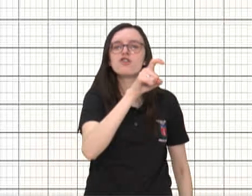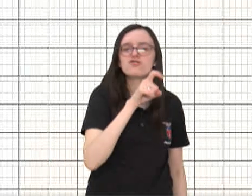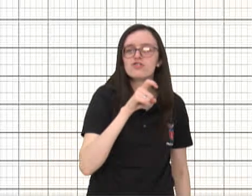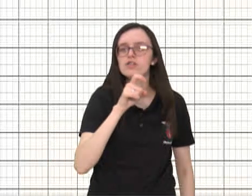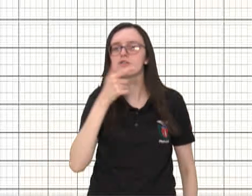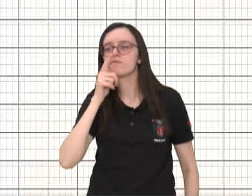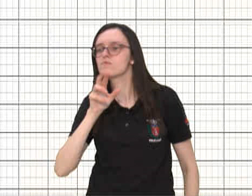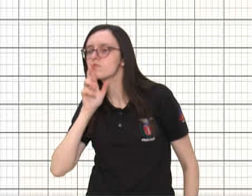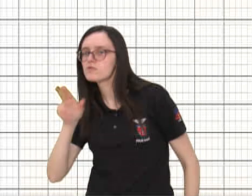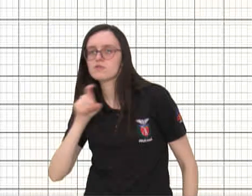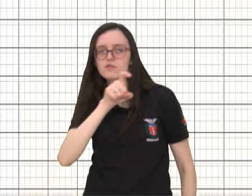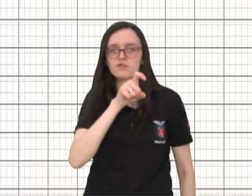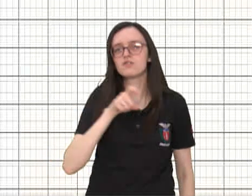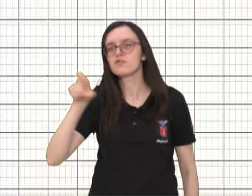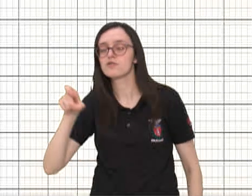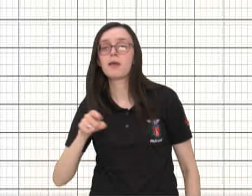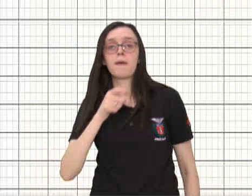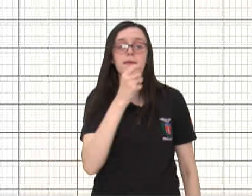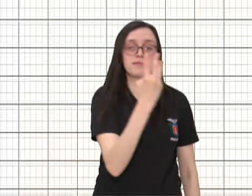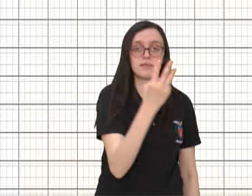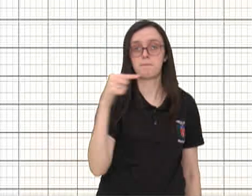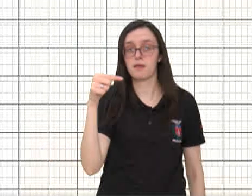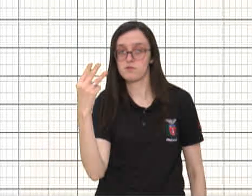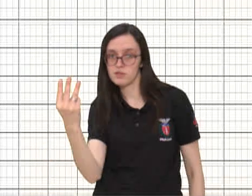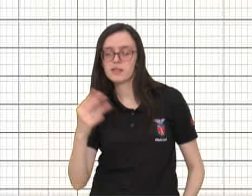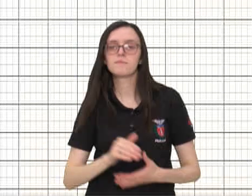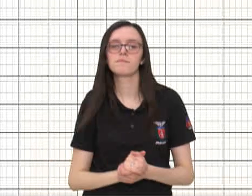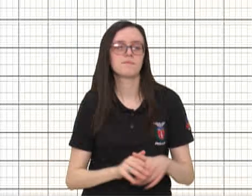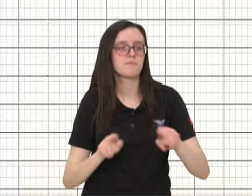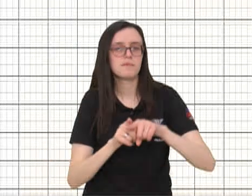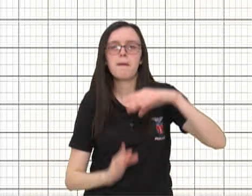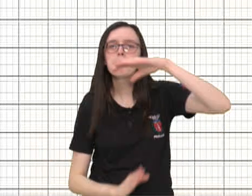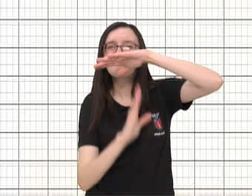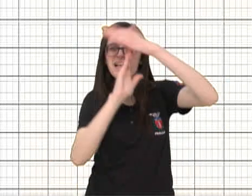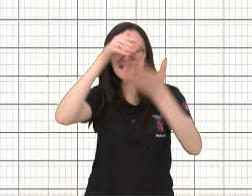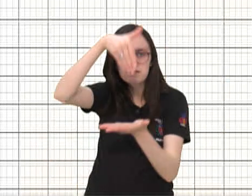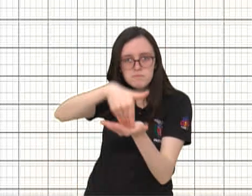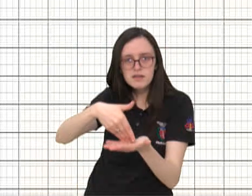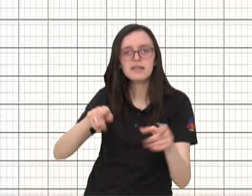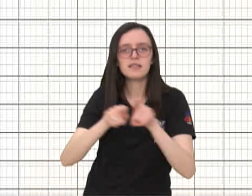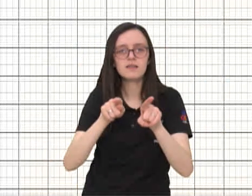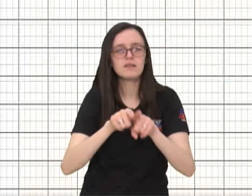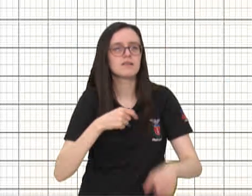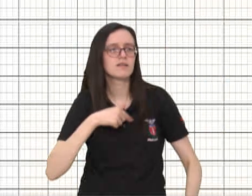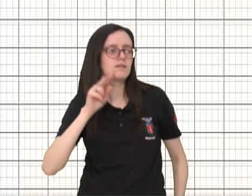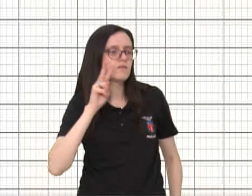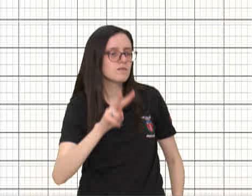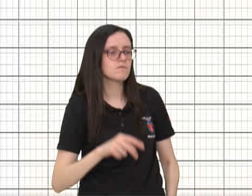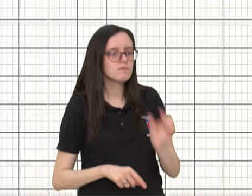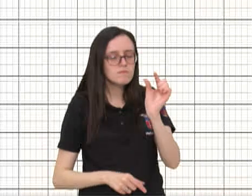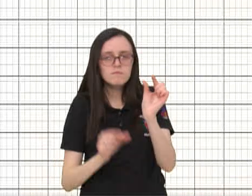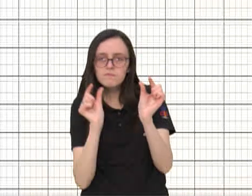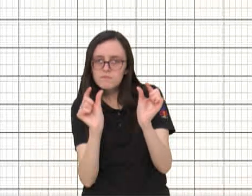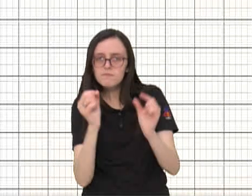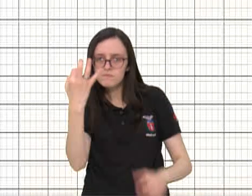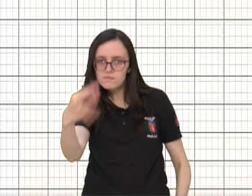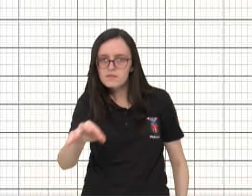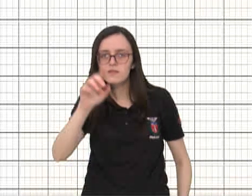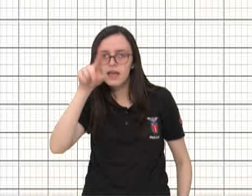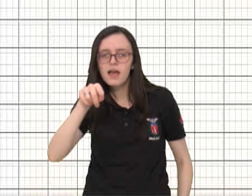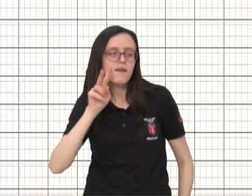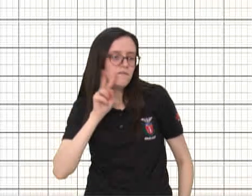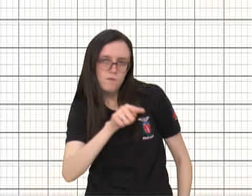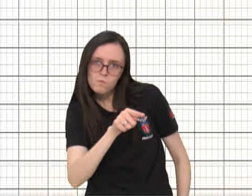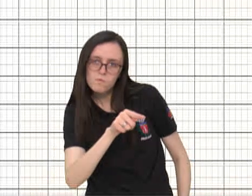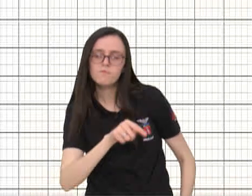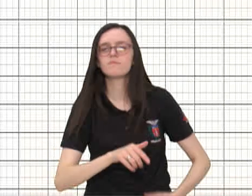o 3 e menos 3. Tem o ponto de máximo e tem o ponto de mínimo, né, que é o g